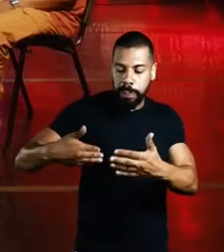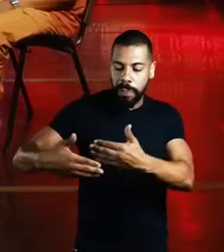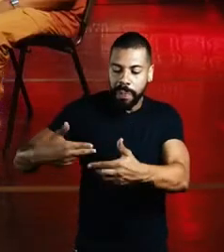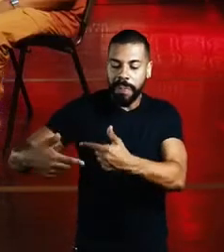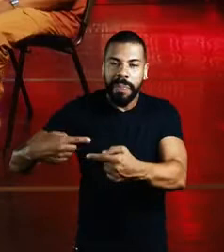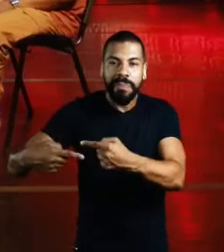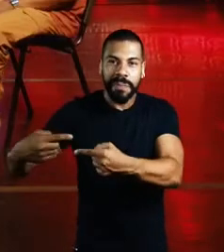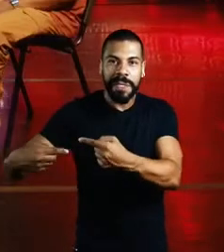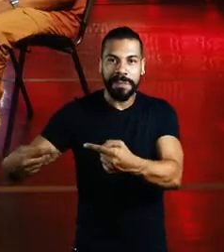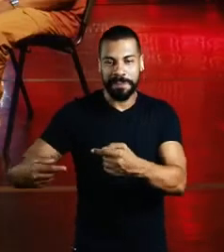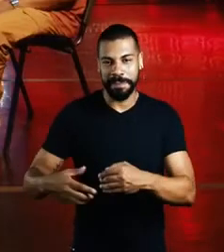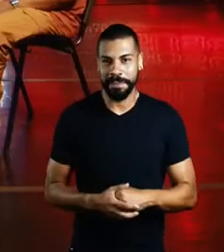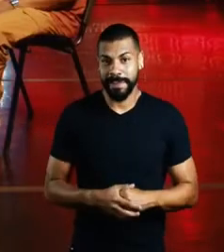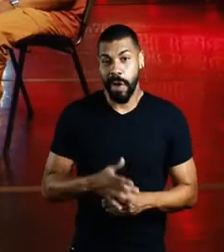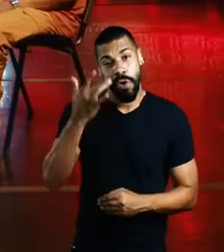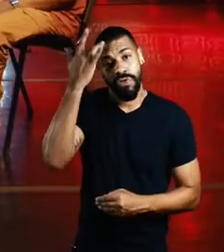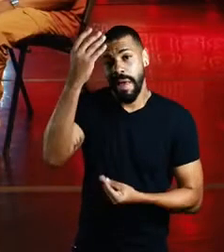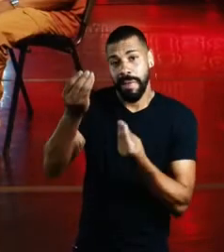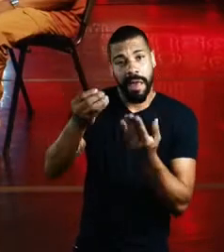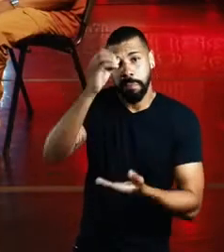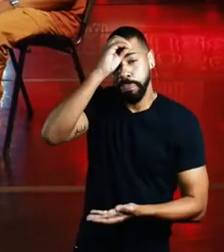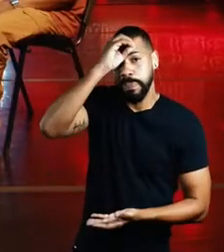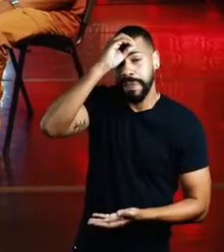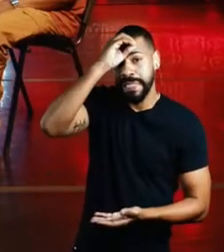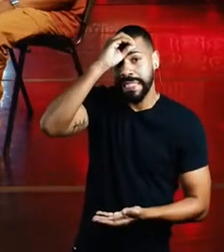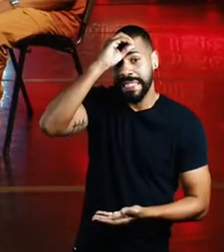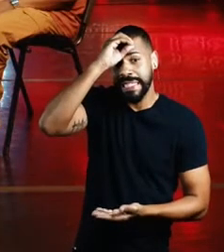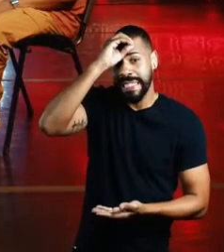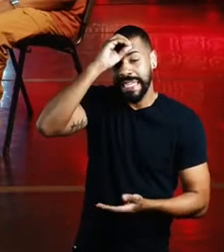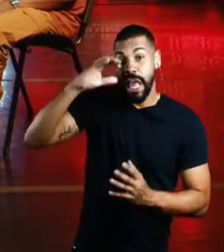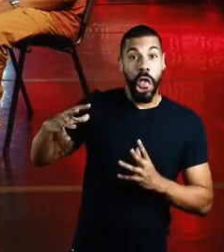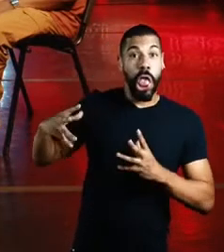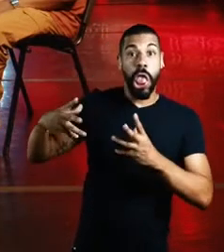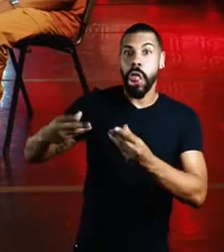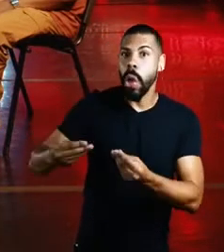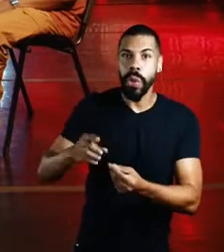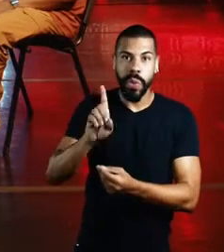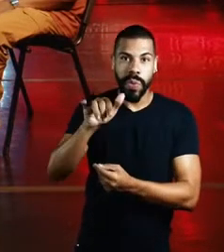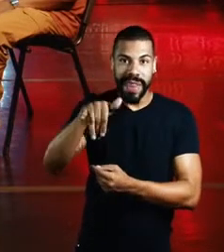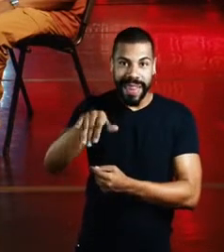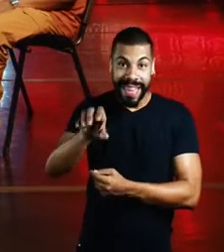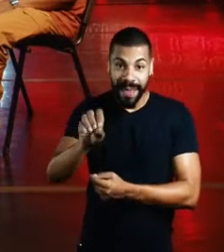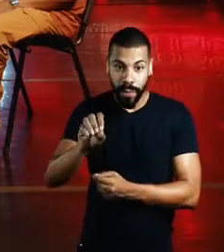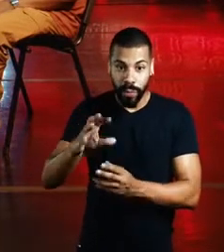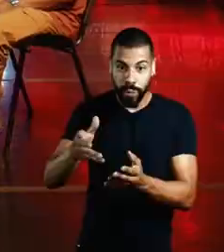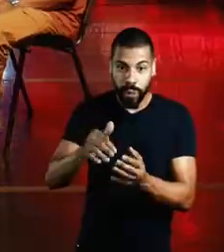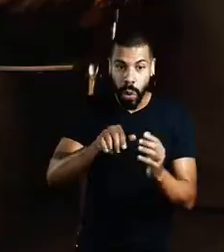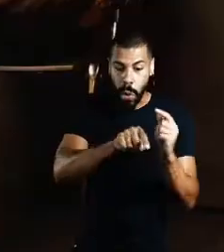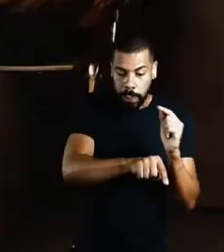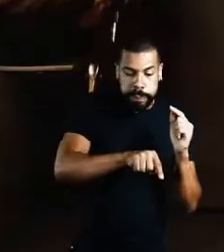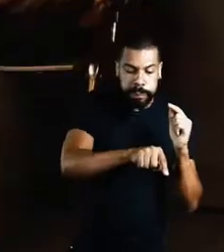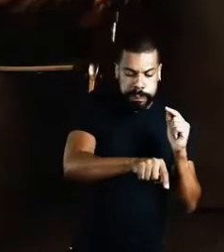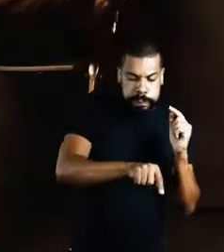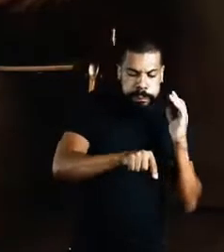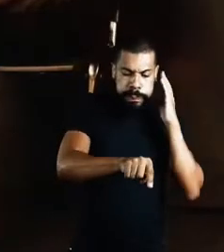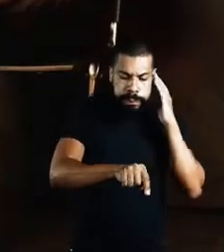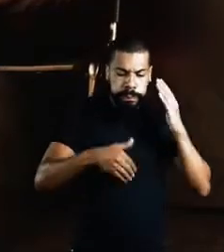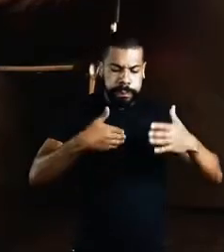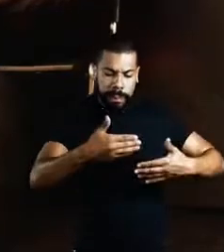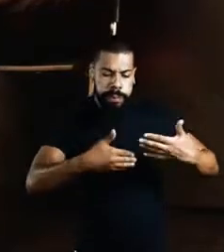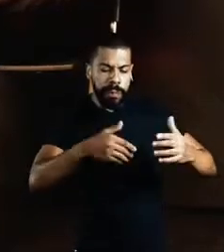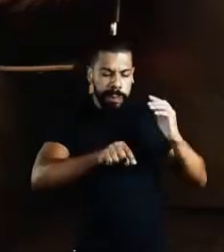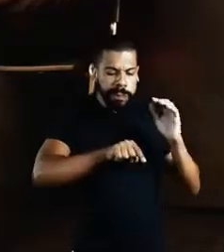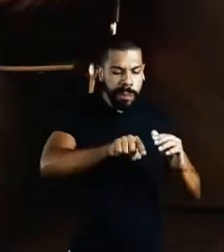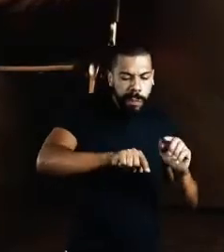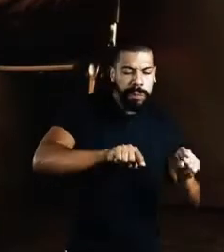né? Os pattern. Eu não sabia, não tinha descoberto. Então o disco do Região inteiro foi gravado mudando na mão, né? Tum, tum, tá, tum, tum, tum, tá, tum,